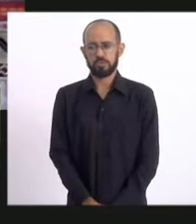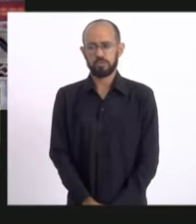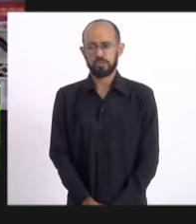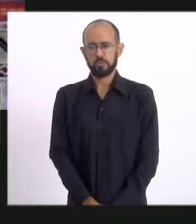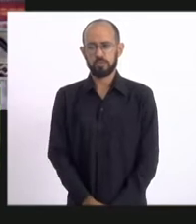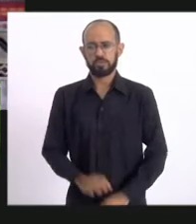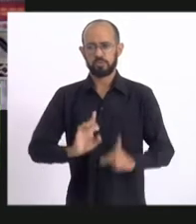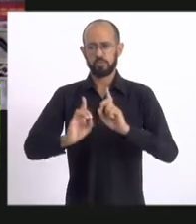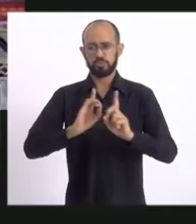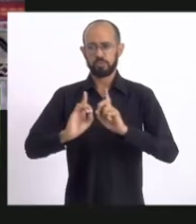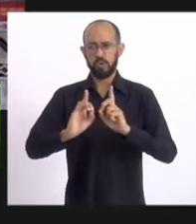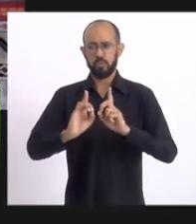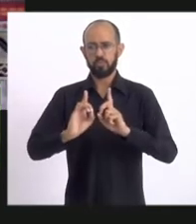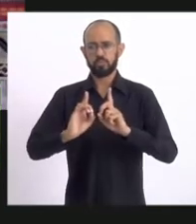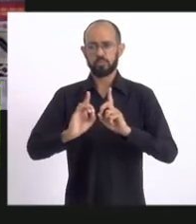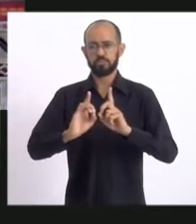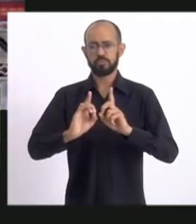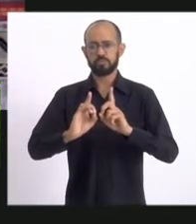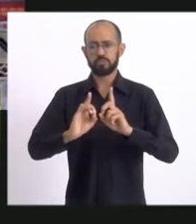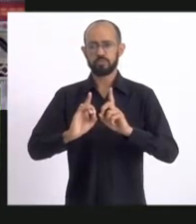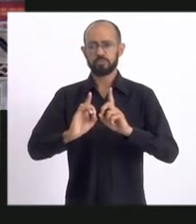Discussão.